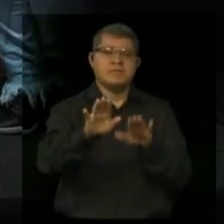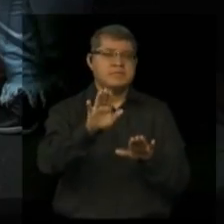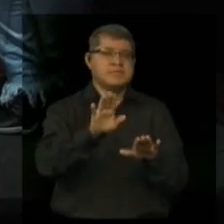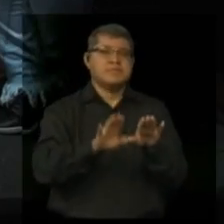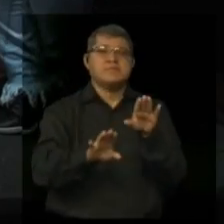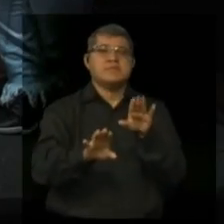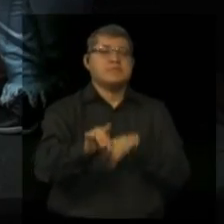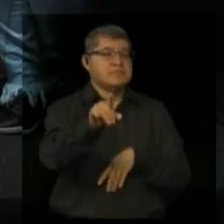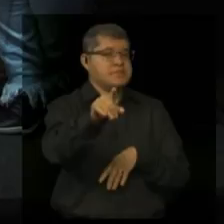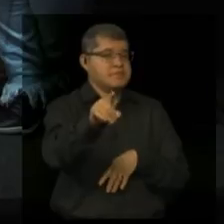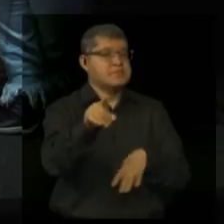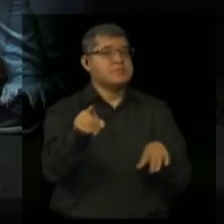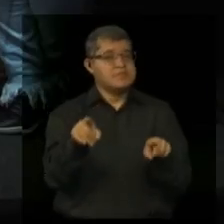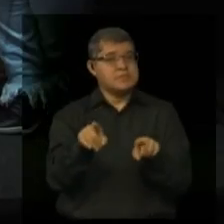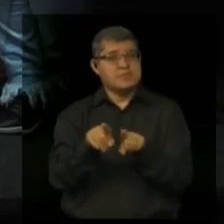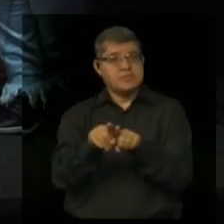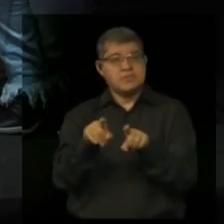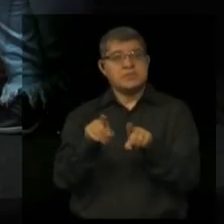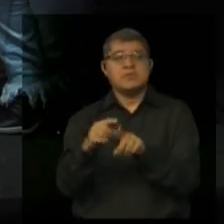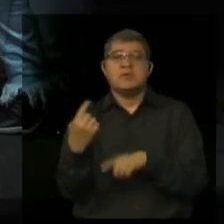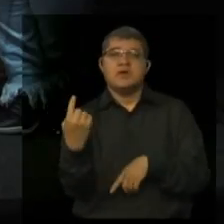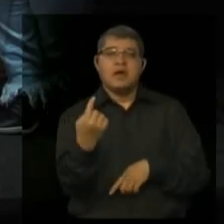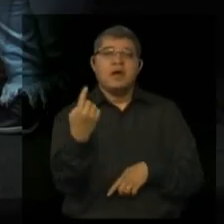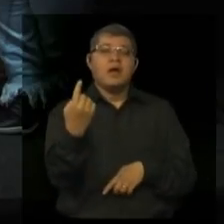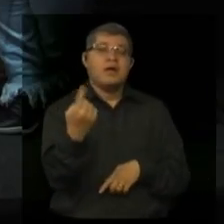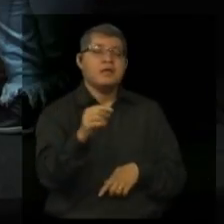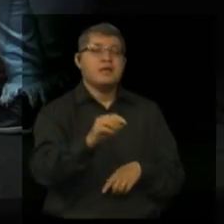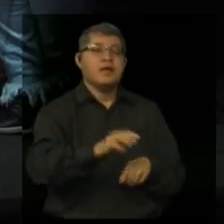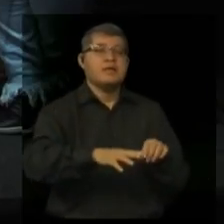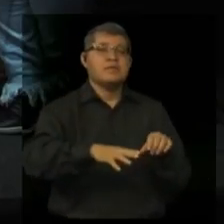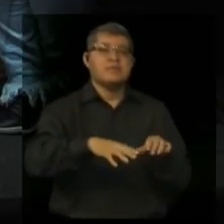cuidado, você também está só.